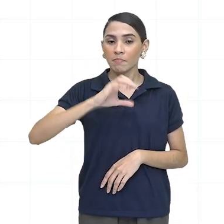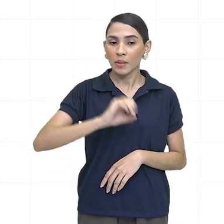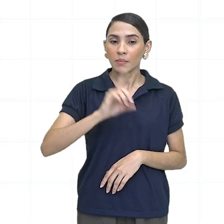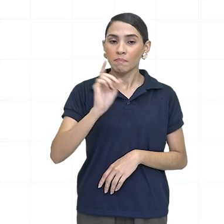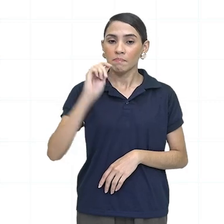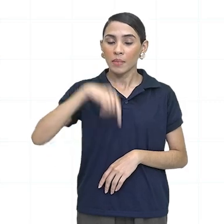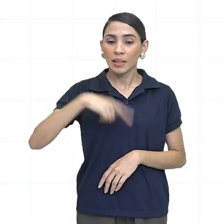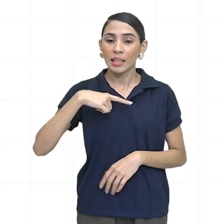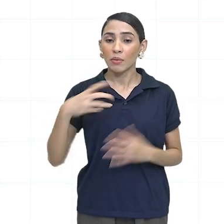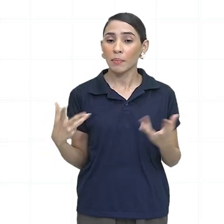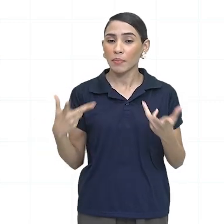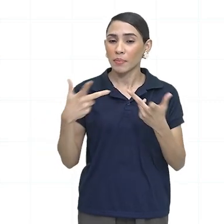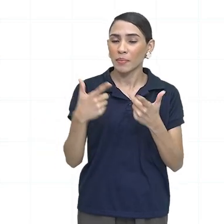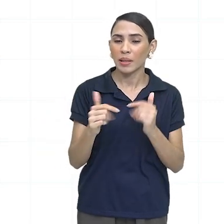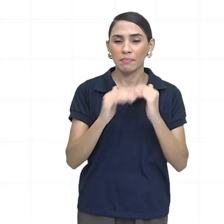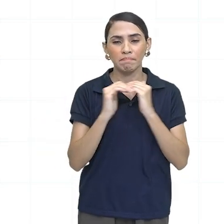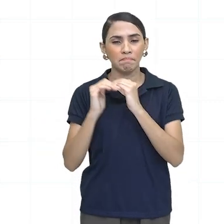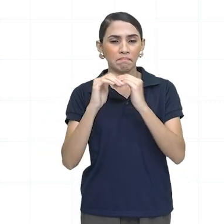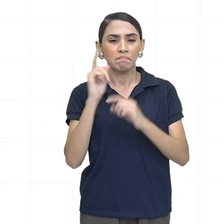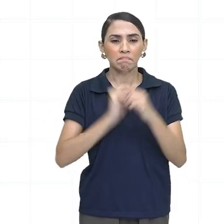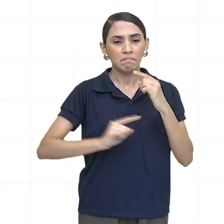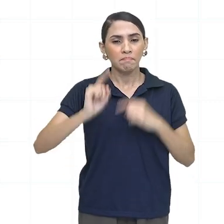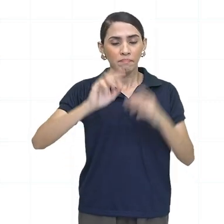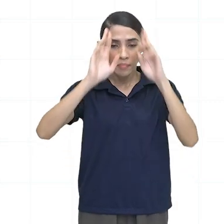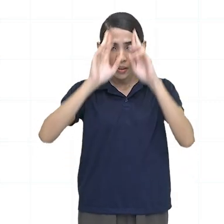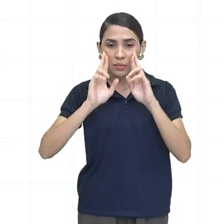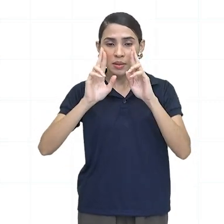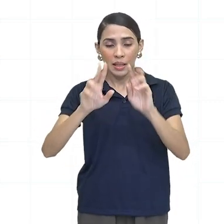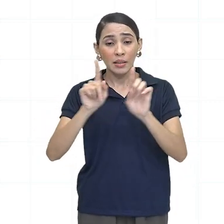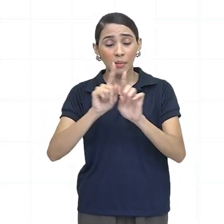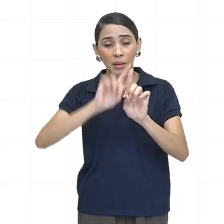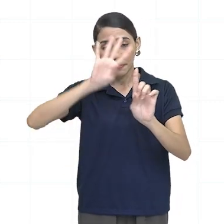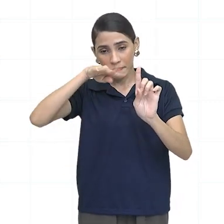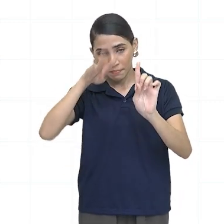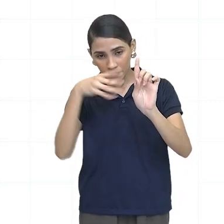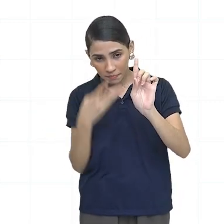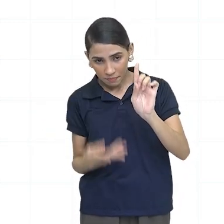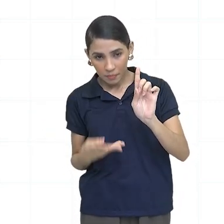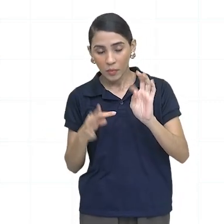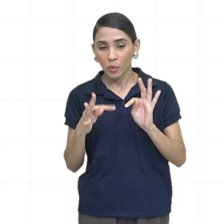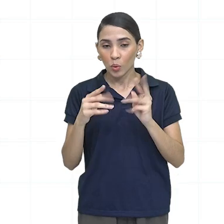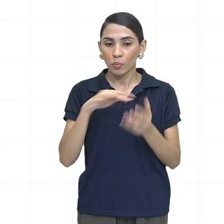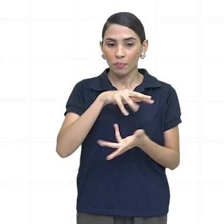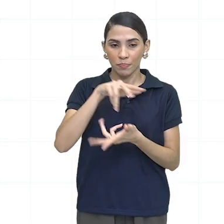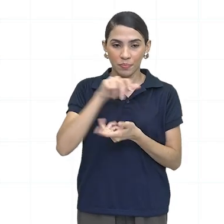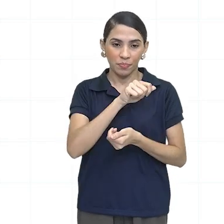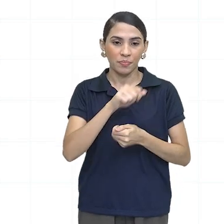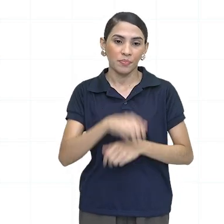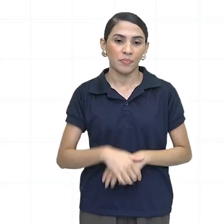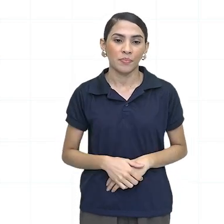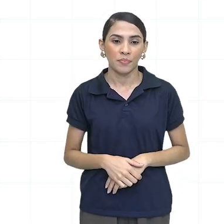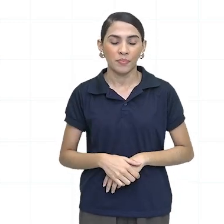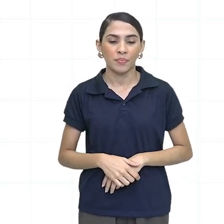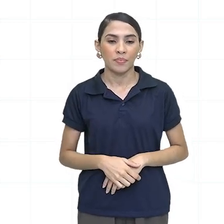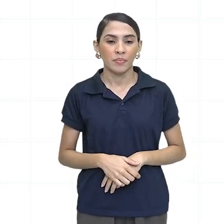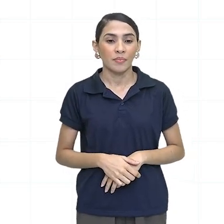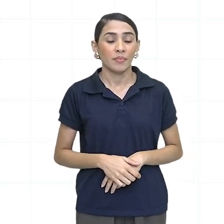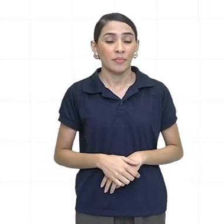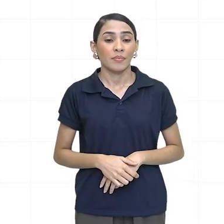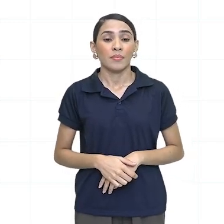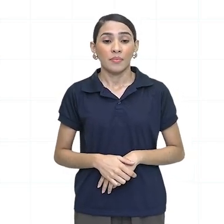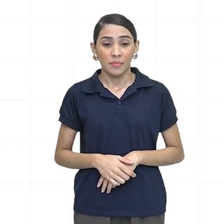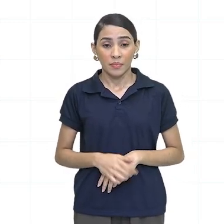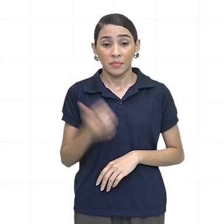sua habilidade inigualável, sendo respeitado e reverenciado pelo mundo todo.